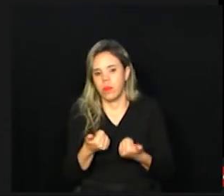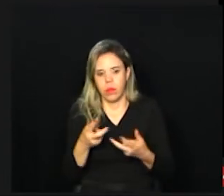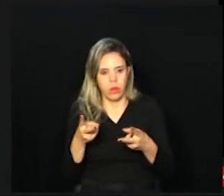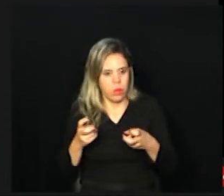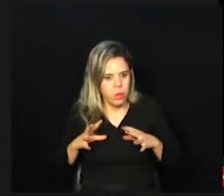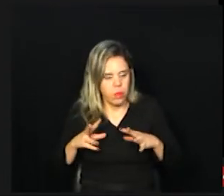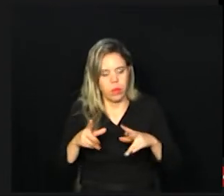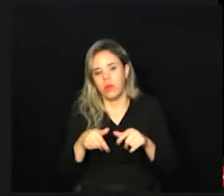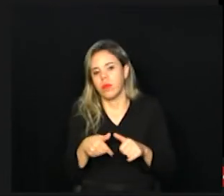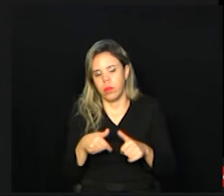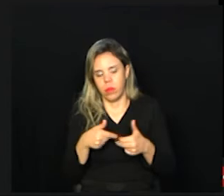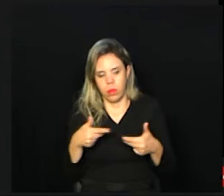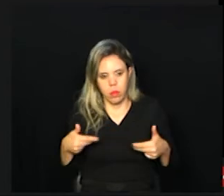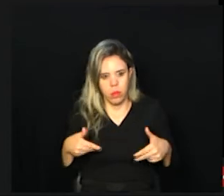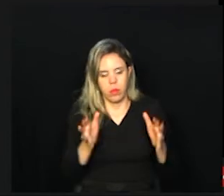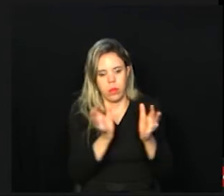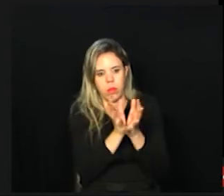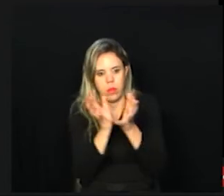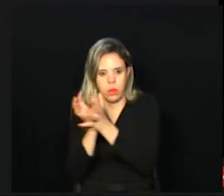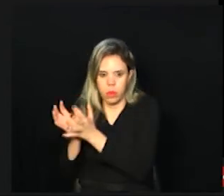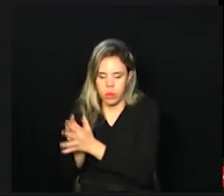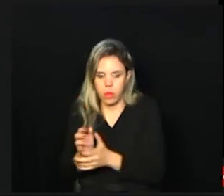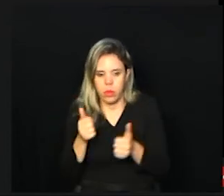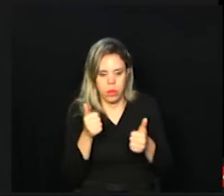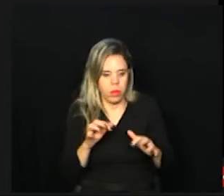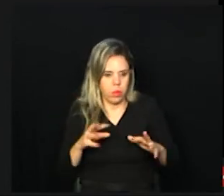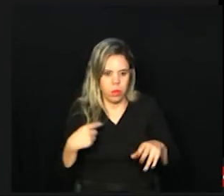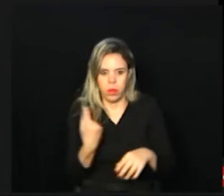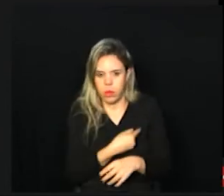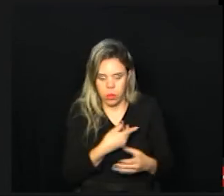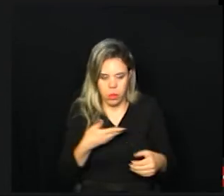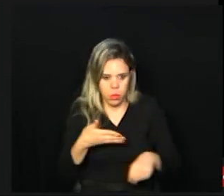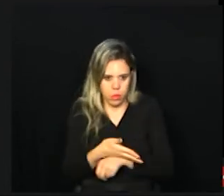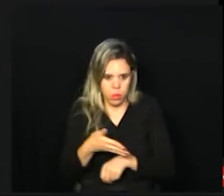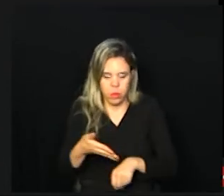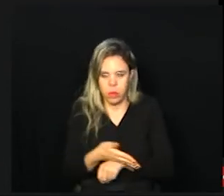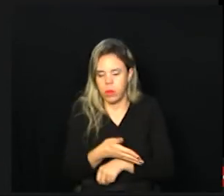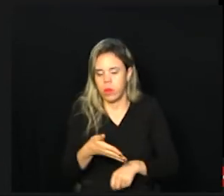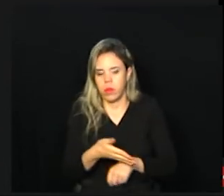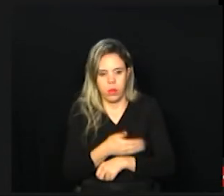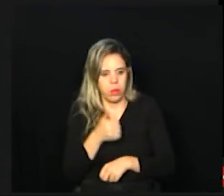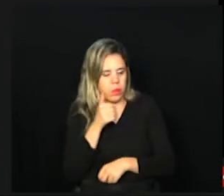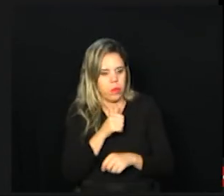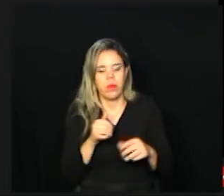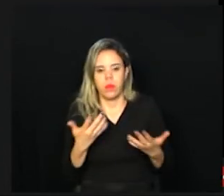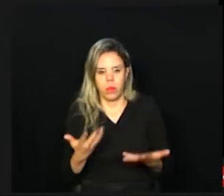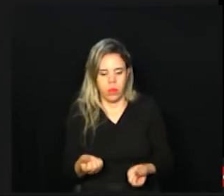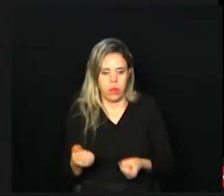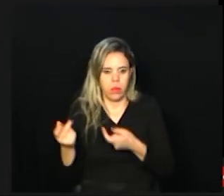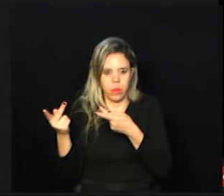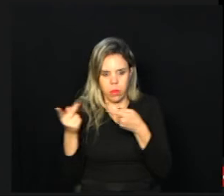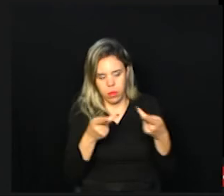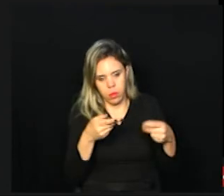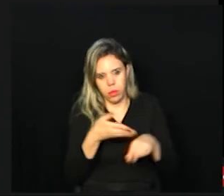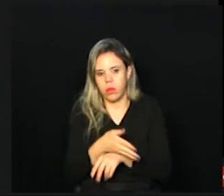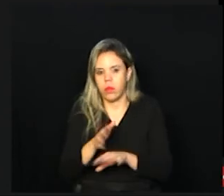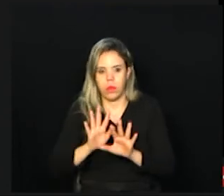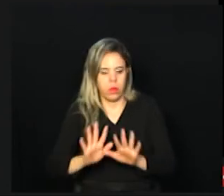os coletivos. Tudo bem, todas nós que participamos da Rede da Mulher recebemos convites para